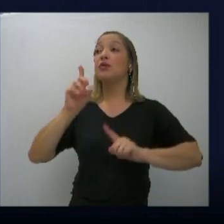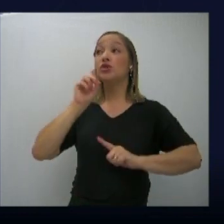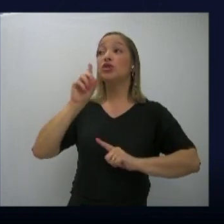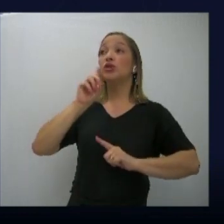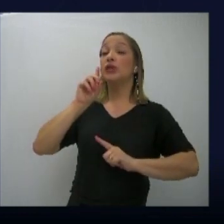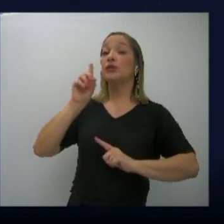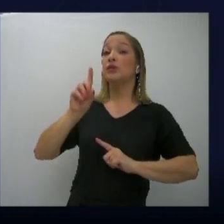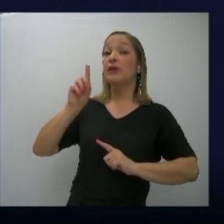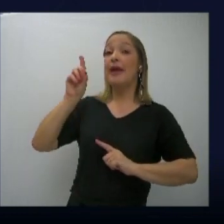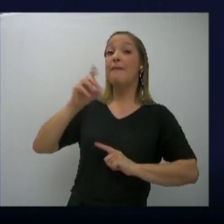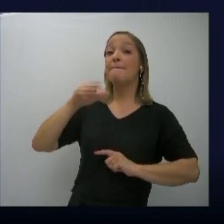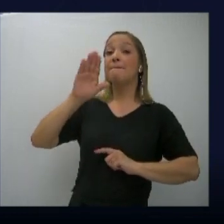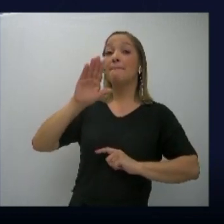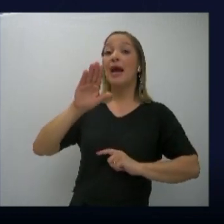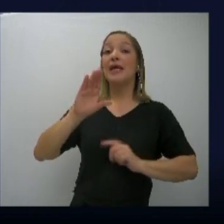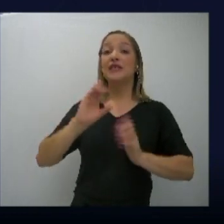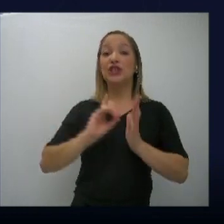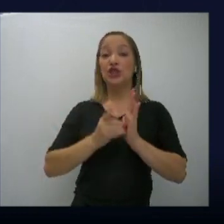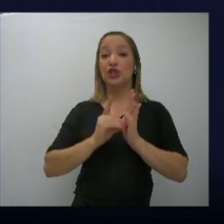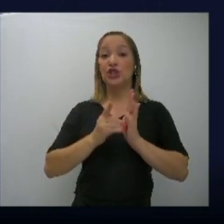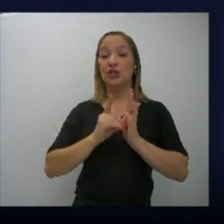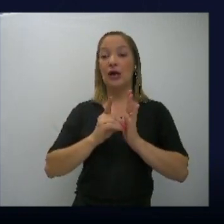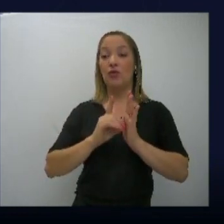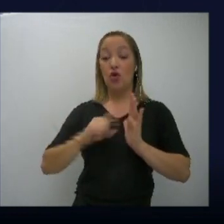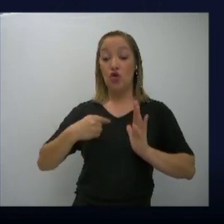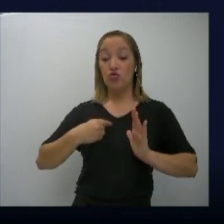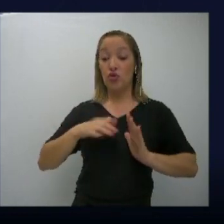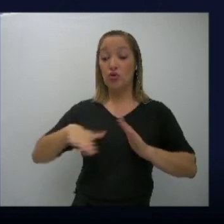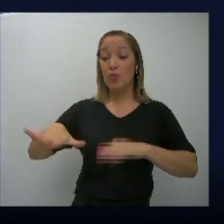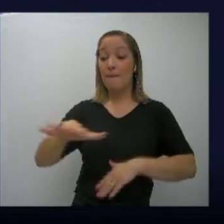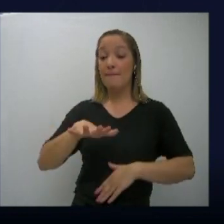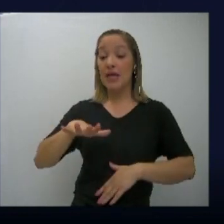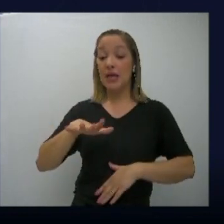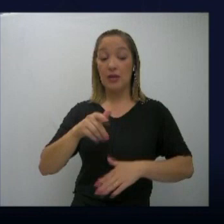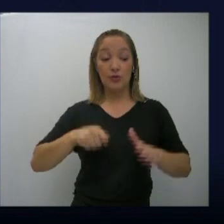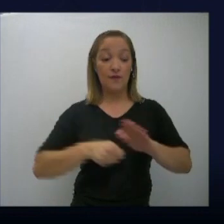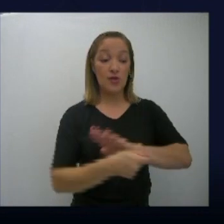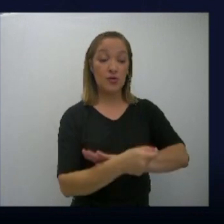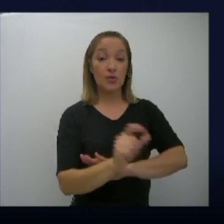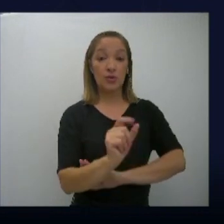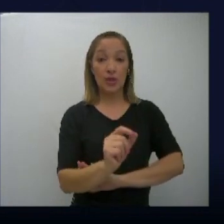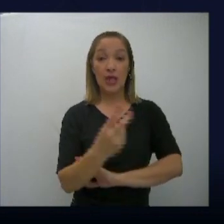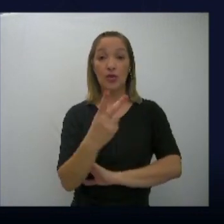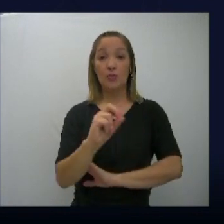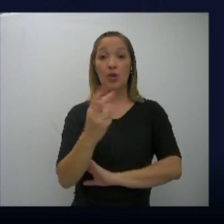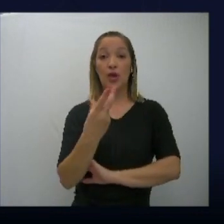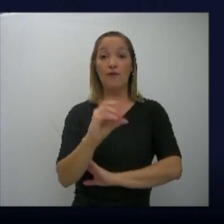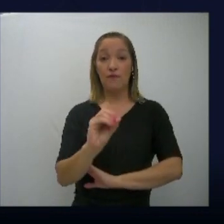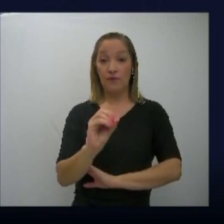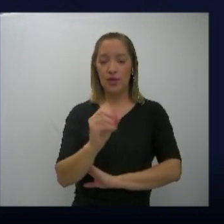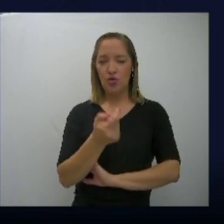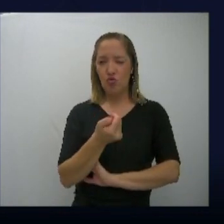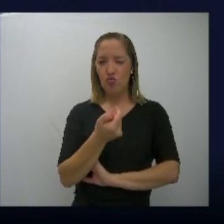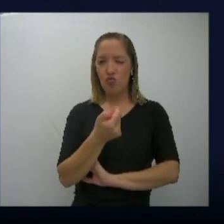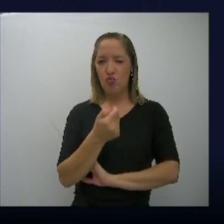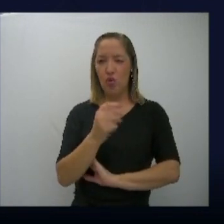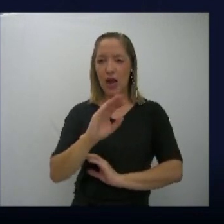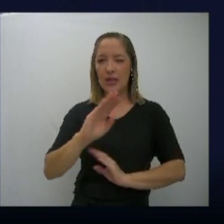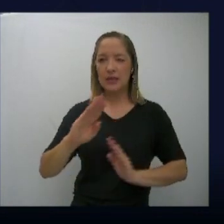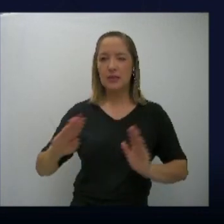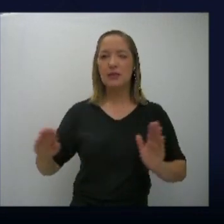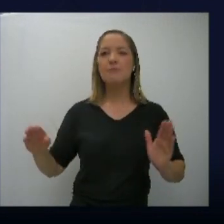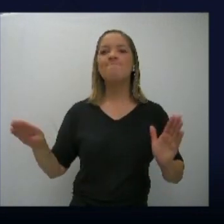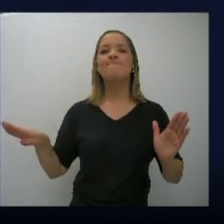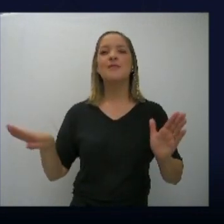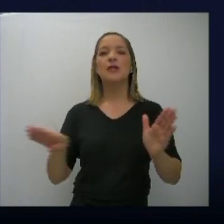digital e aí alguns números sobre os nossos mercados dando usou aqui no consumo e investimento 2020 está quase batendo a marca